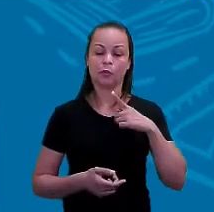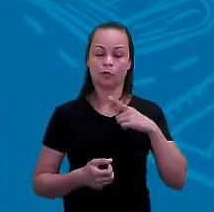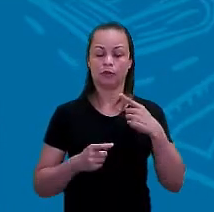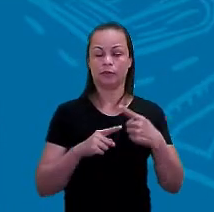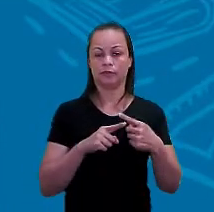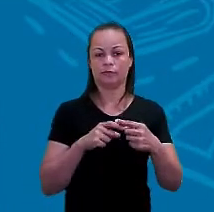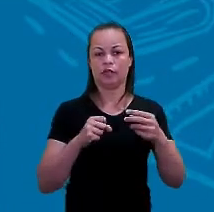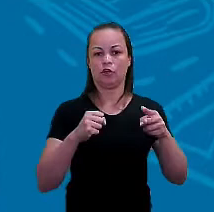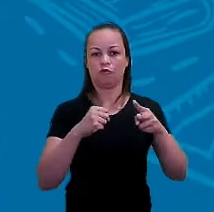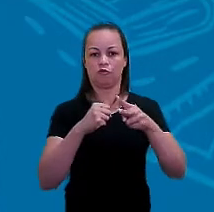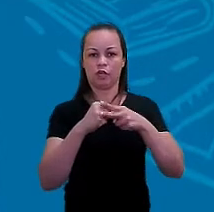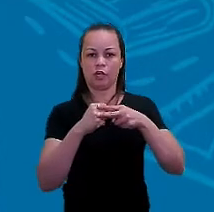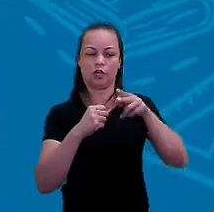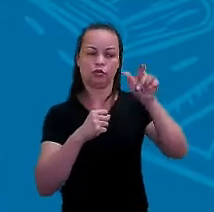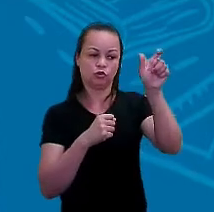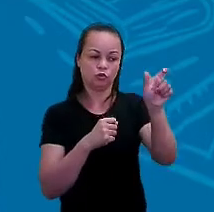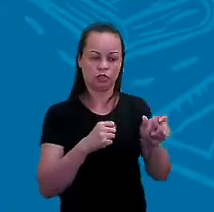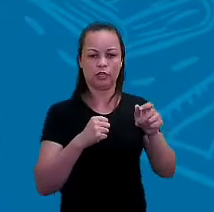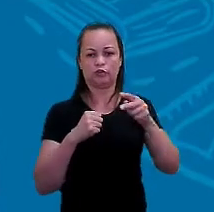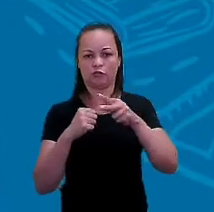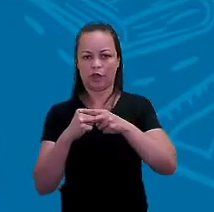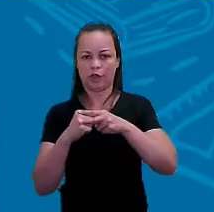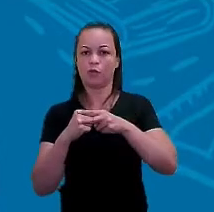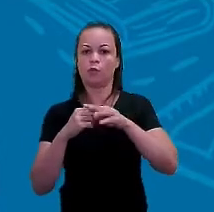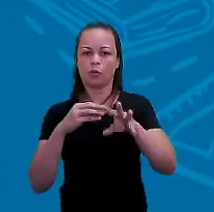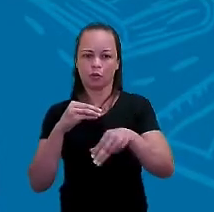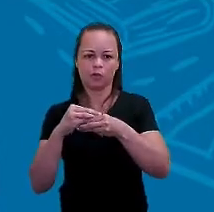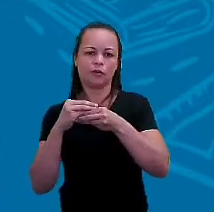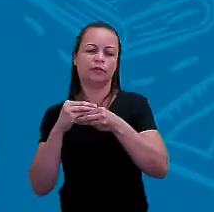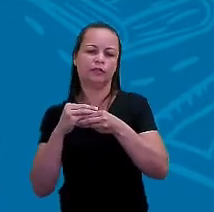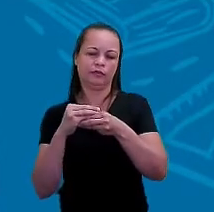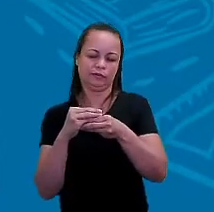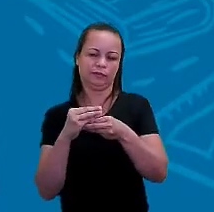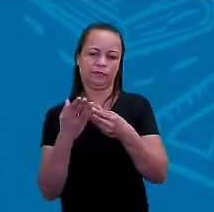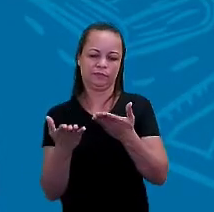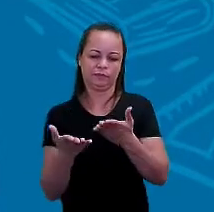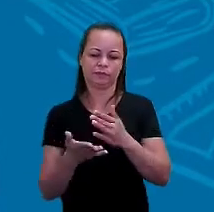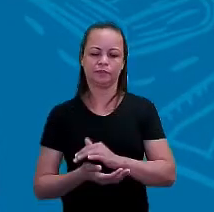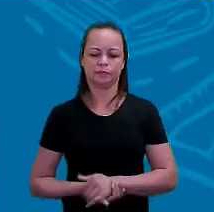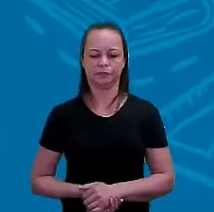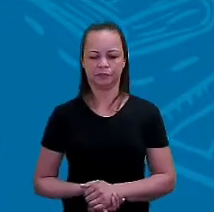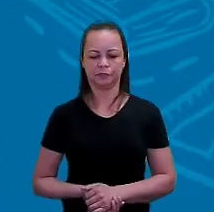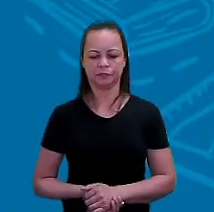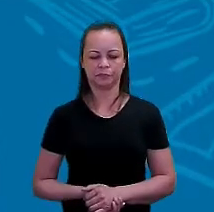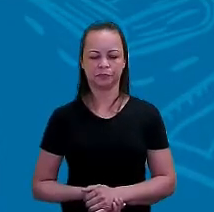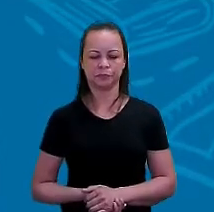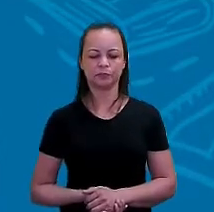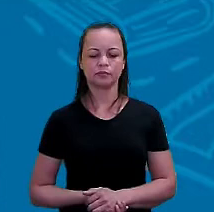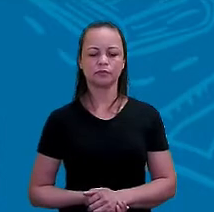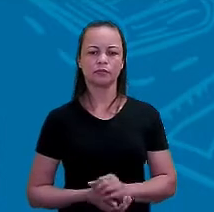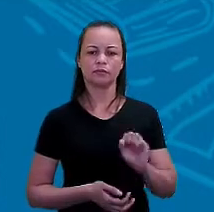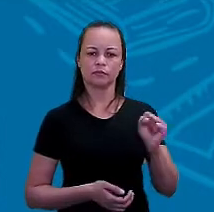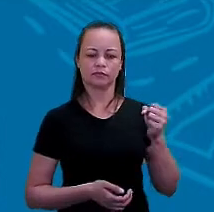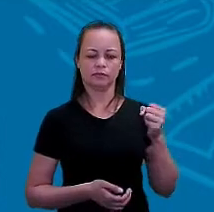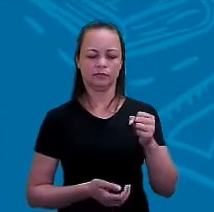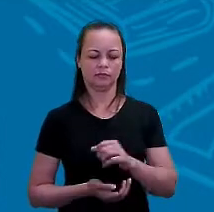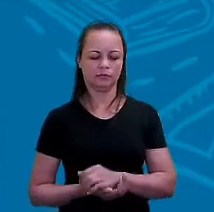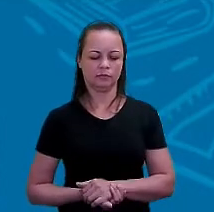e complemento e, obviamente, o Natal é celebrado em dezembro. More